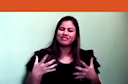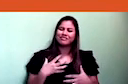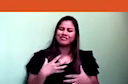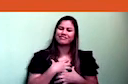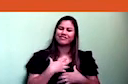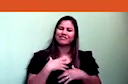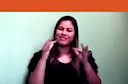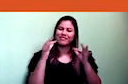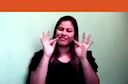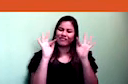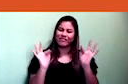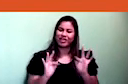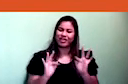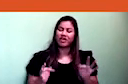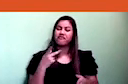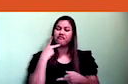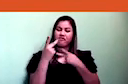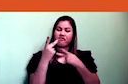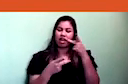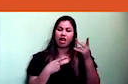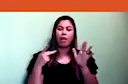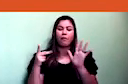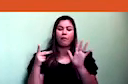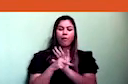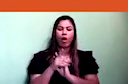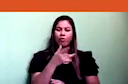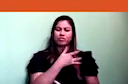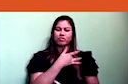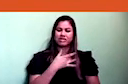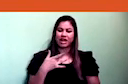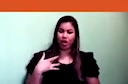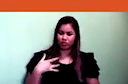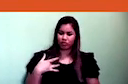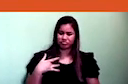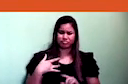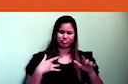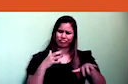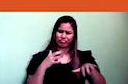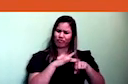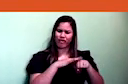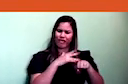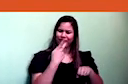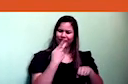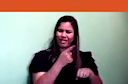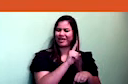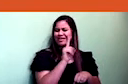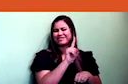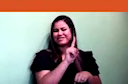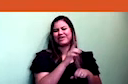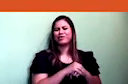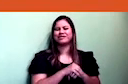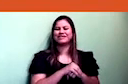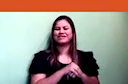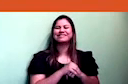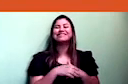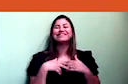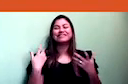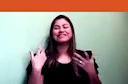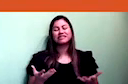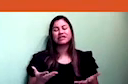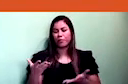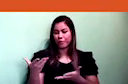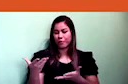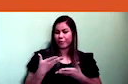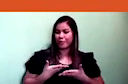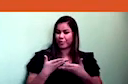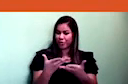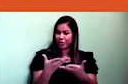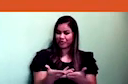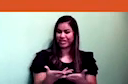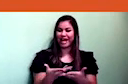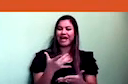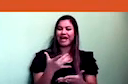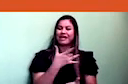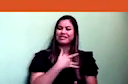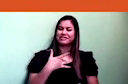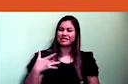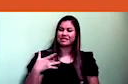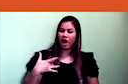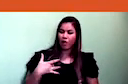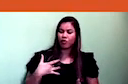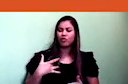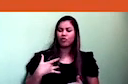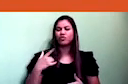para poder falar sobre saúde e não sobre doença, né? Então, quando me convidaram para falar sobre saúde emocional,